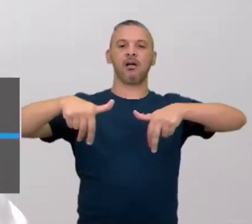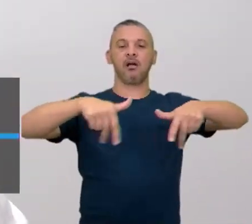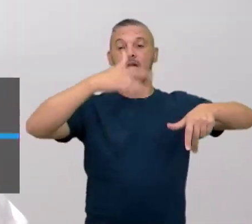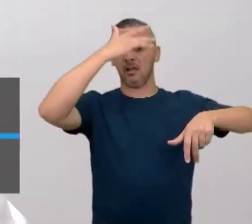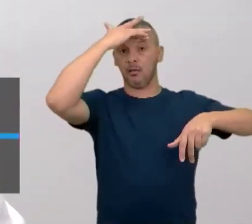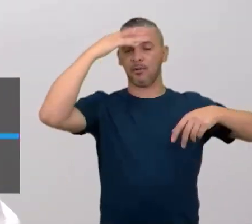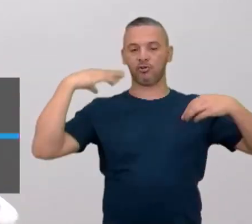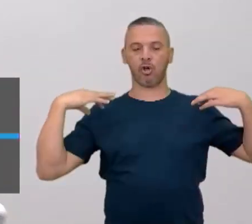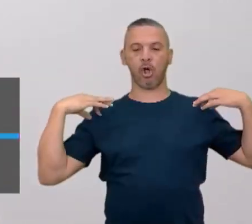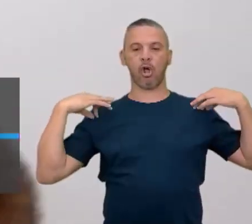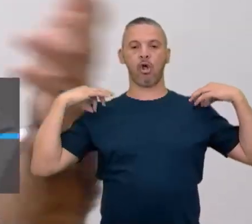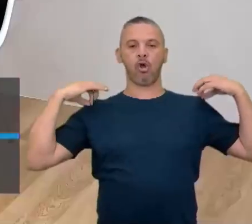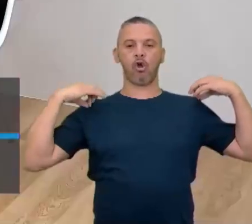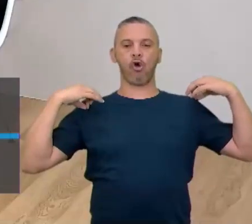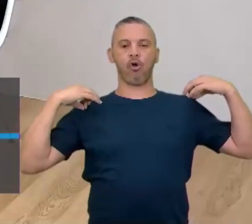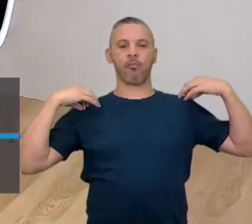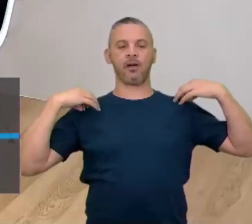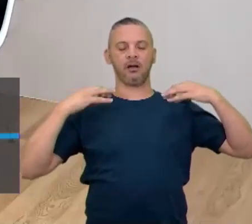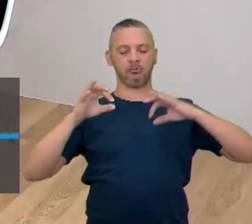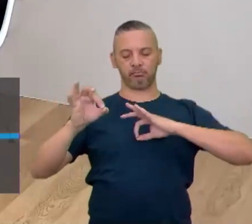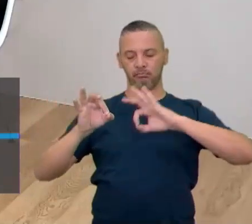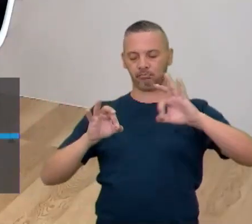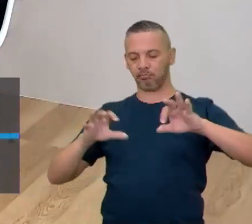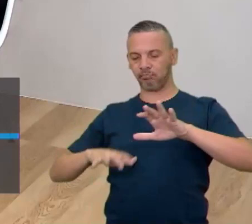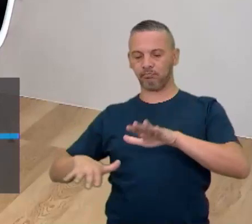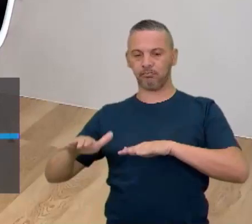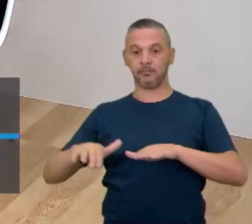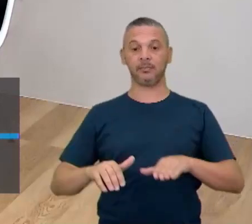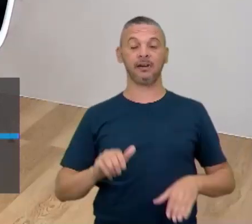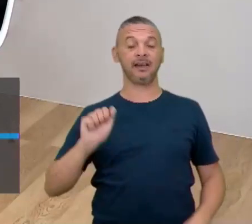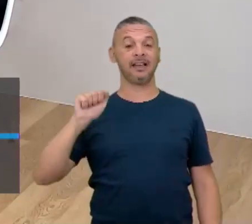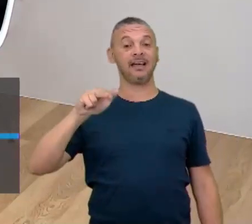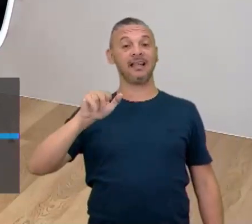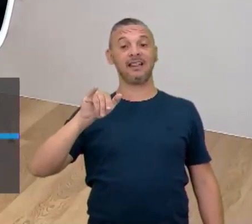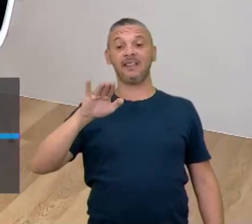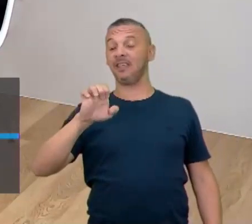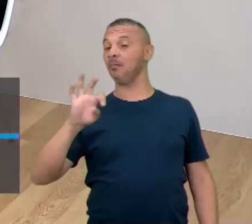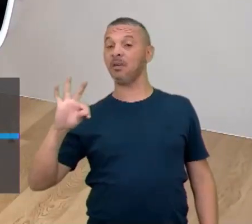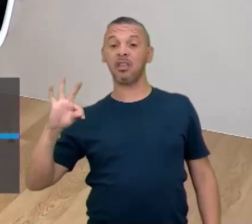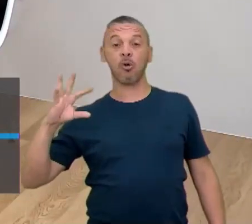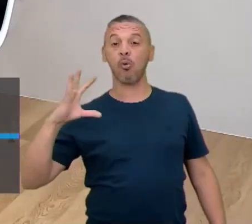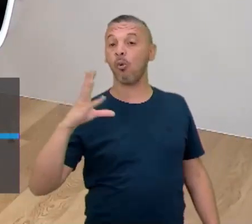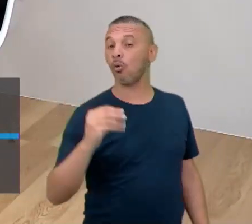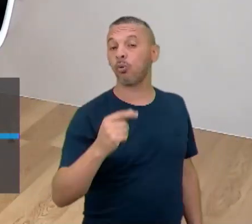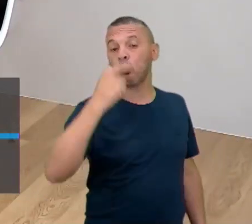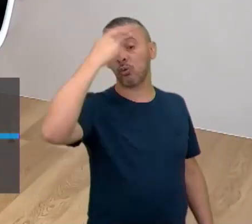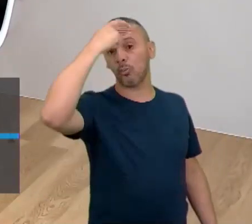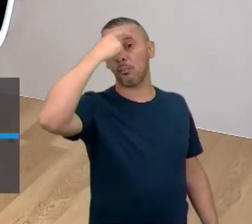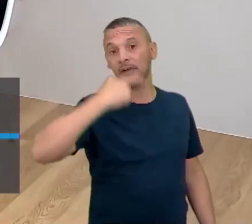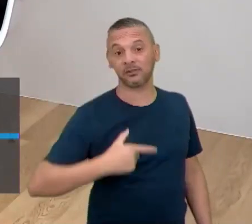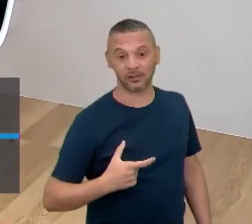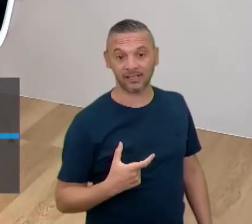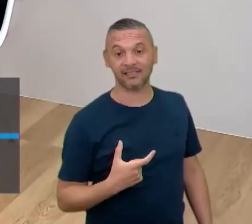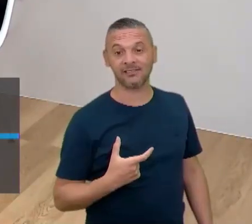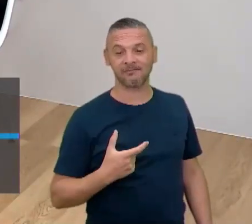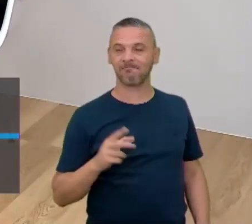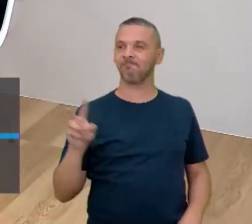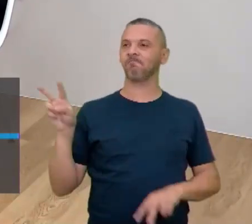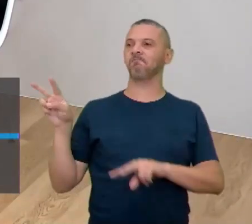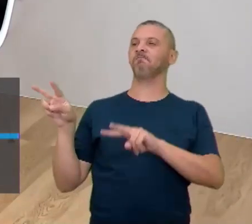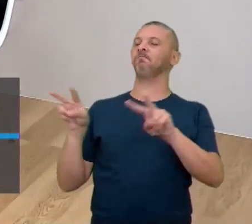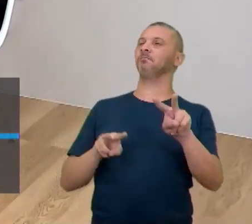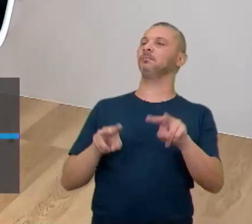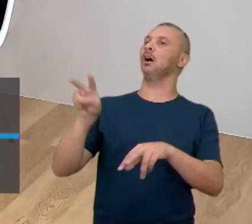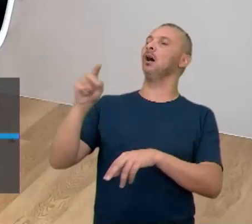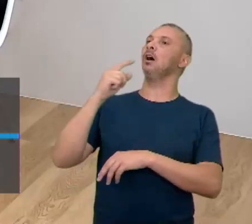paramentado, Sim. né? Meu filho que adora essa praia, ele sabe o nome de todos os personagens, porque aquilo é uma saga, se você Sim, olhar, aquilo sim, é uma sim. saga,